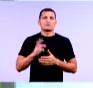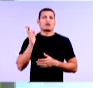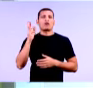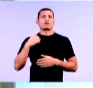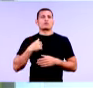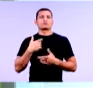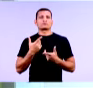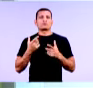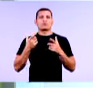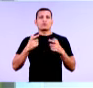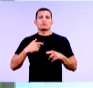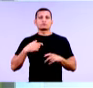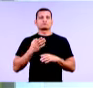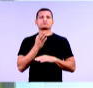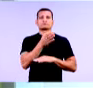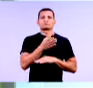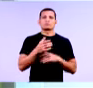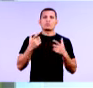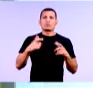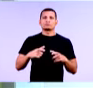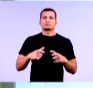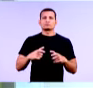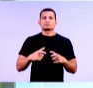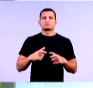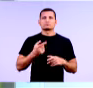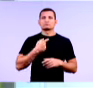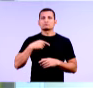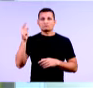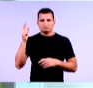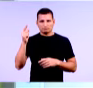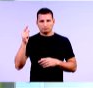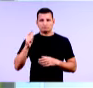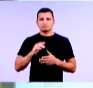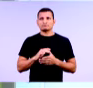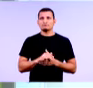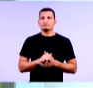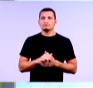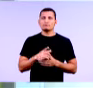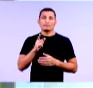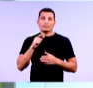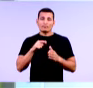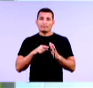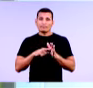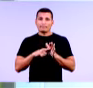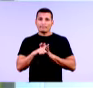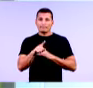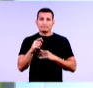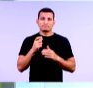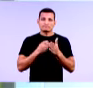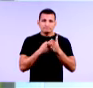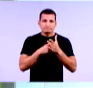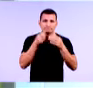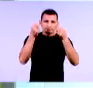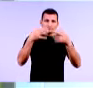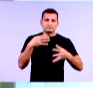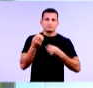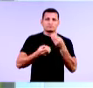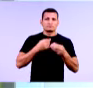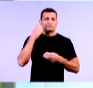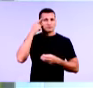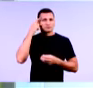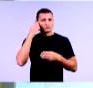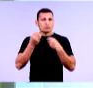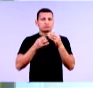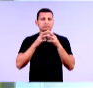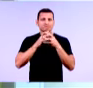de onde viemos, né? E isso aí a gente tentava explicar como é que a gente pensa, como é que a gente